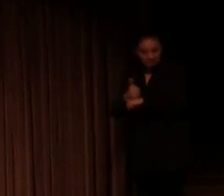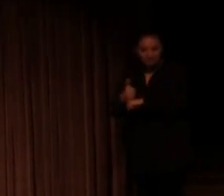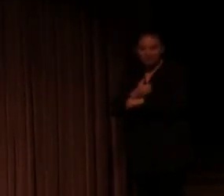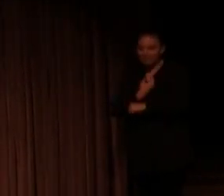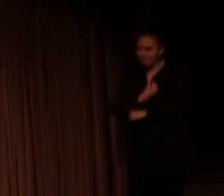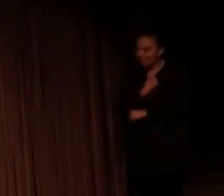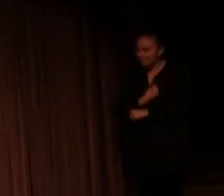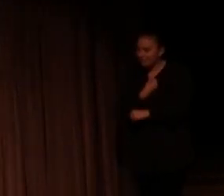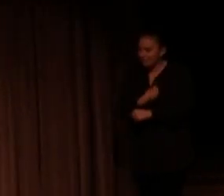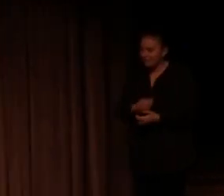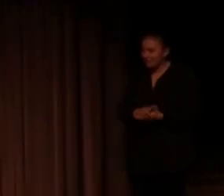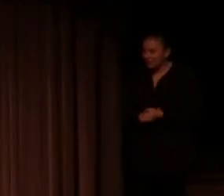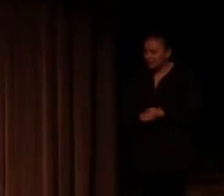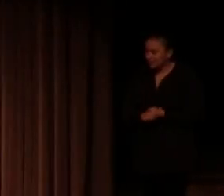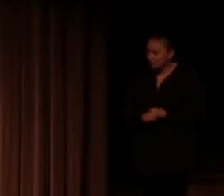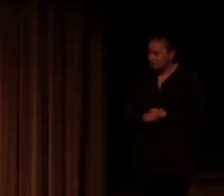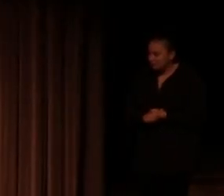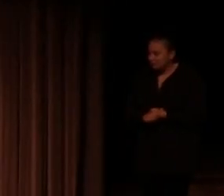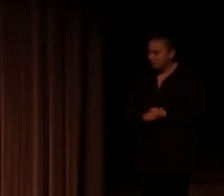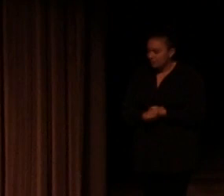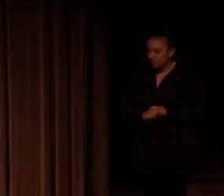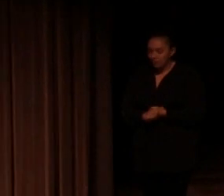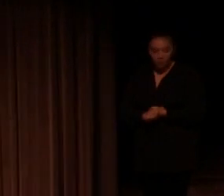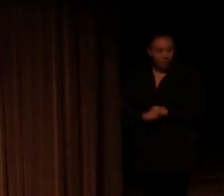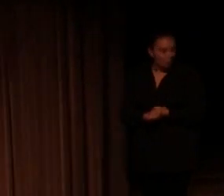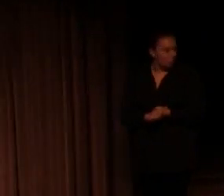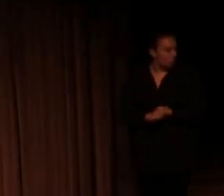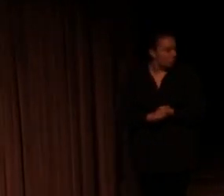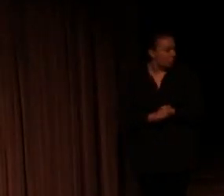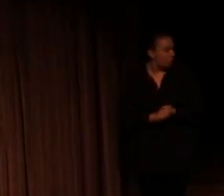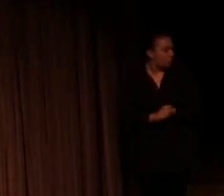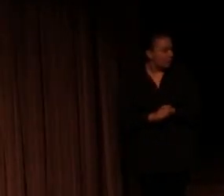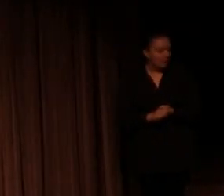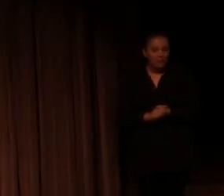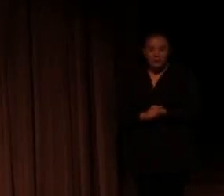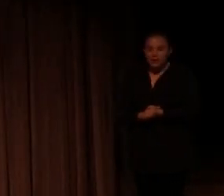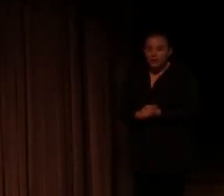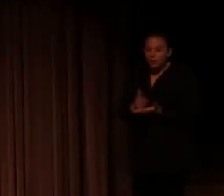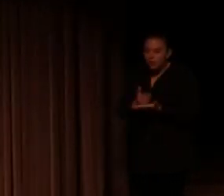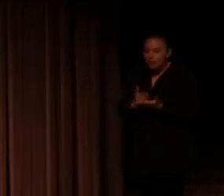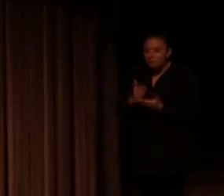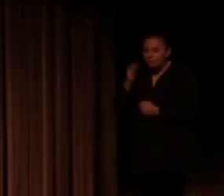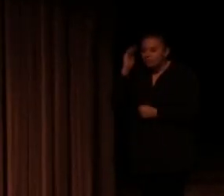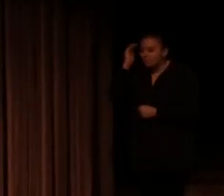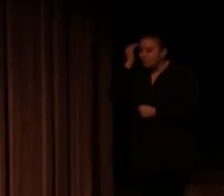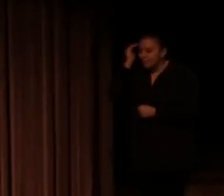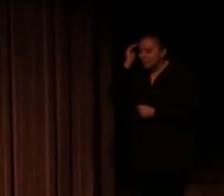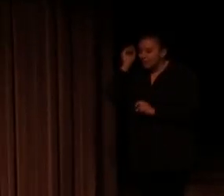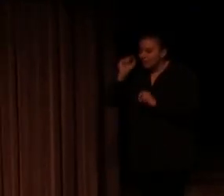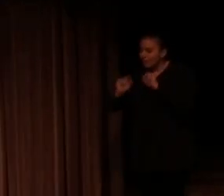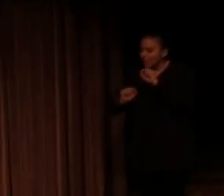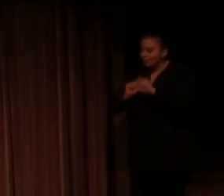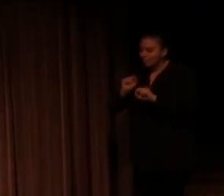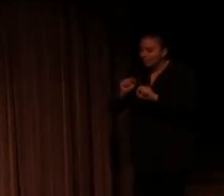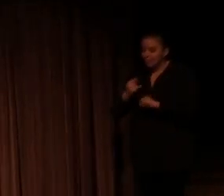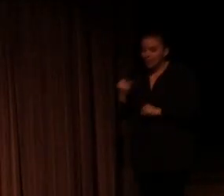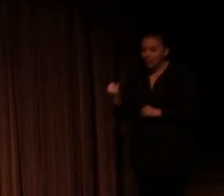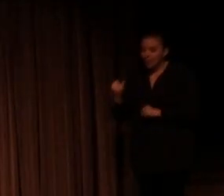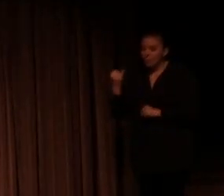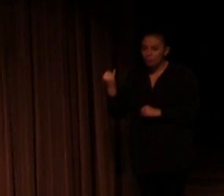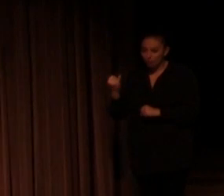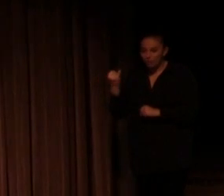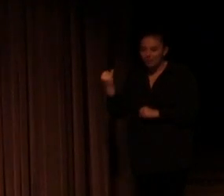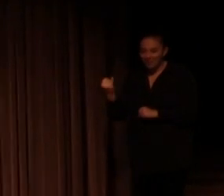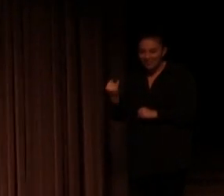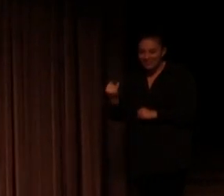presentes quando a gente passa a entender um pouquinho a importância da primeira infância